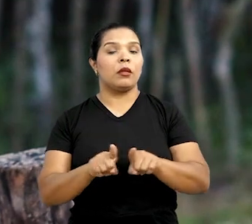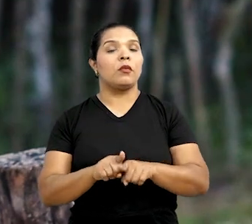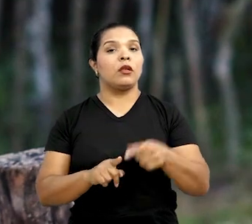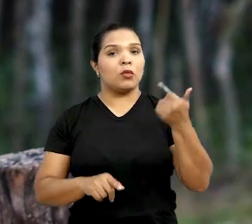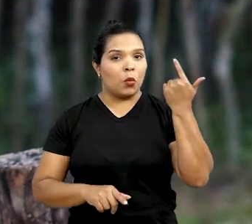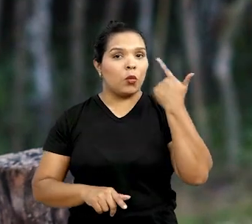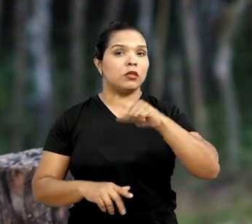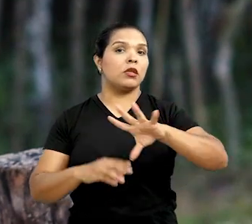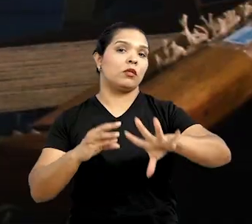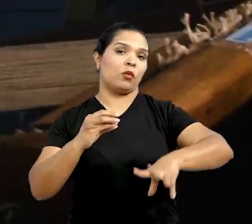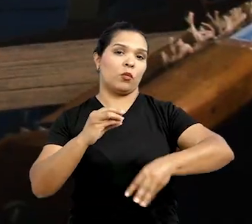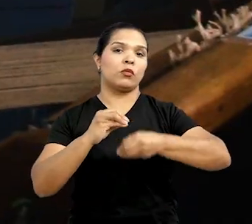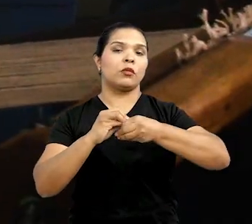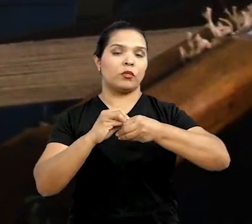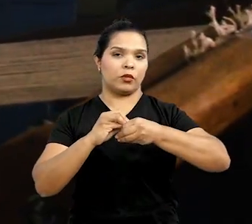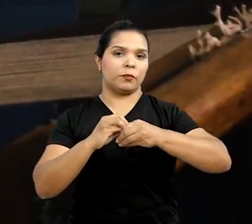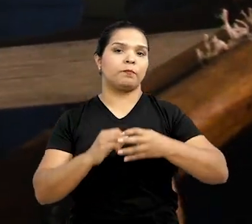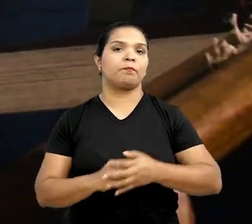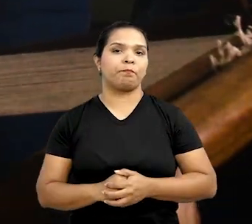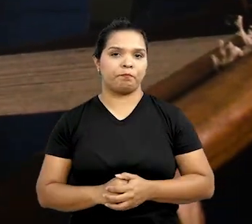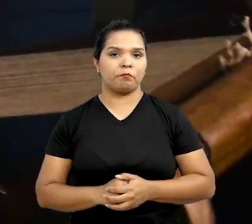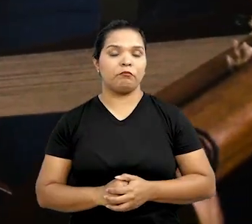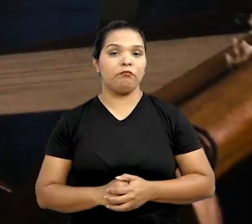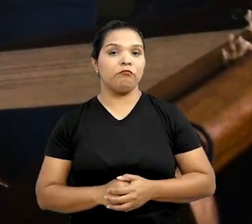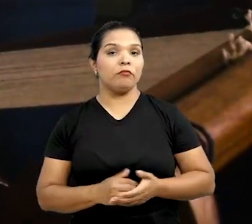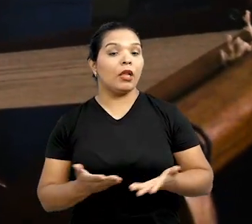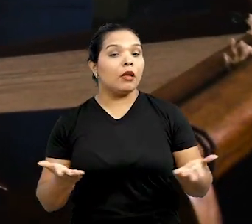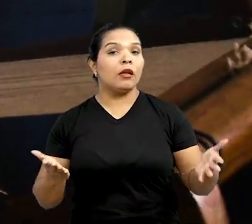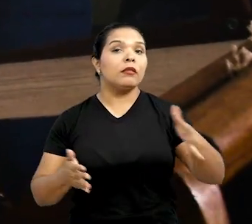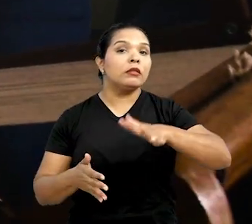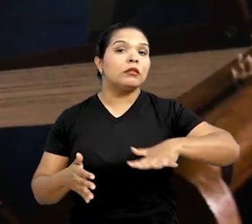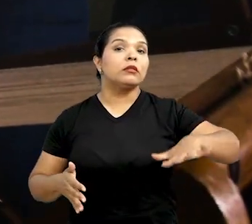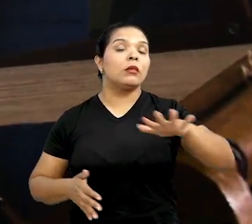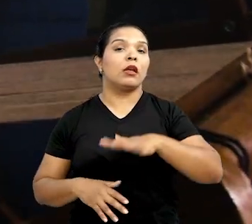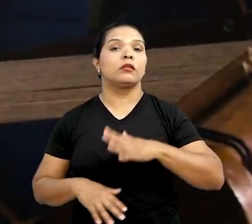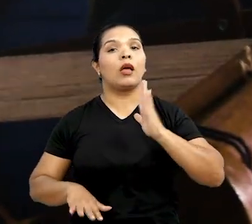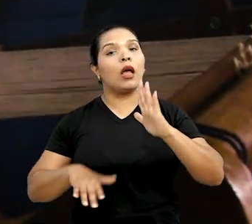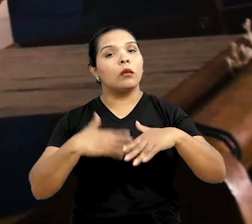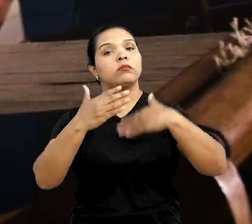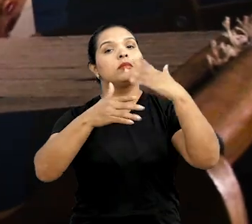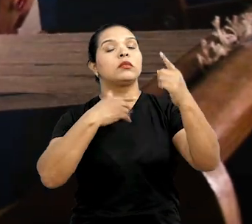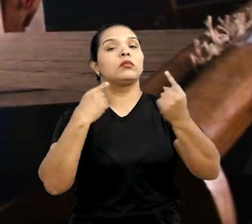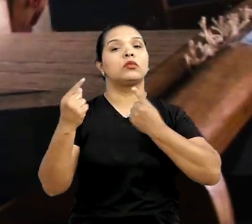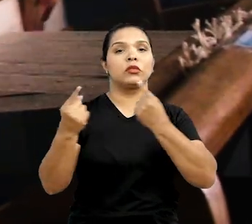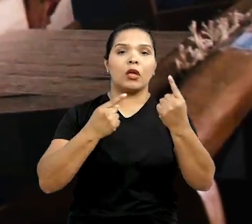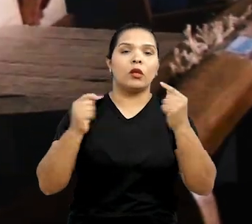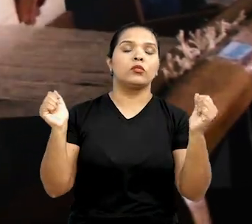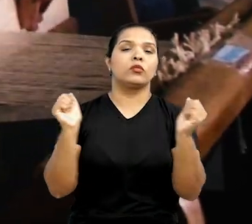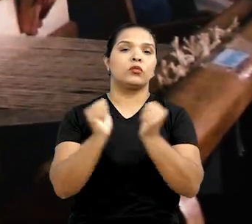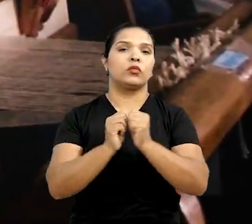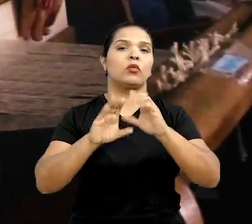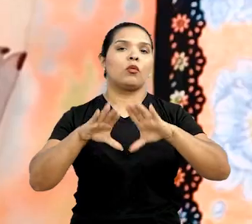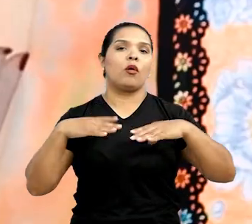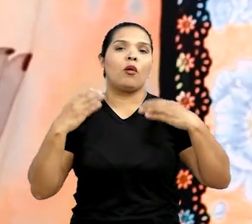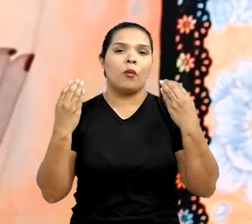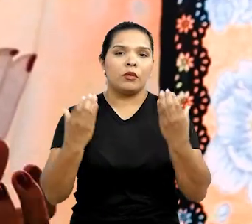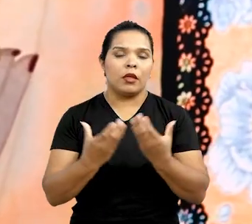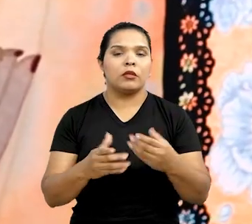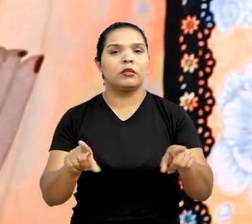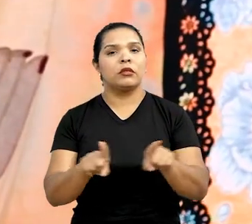tenho conseguido contribuir. O Tecelendo ele é esse espaço que vai construindo diálogos com as comunidades